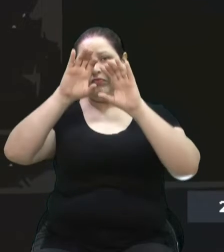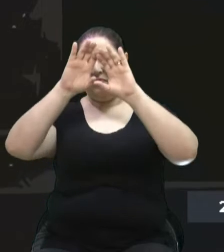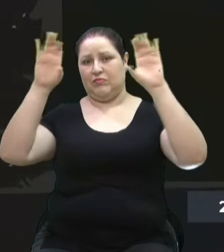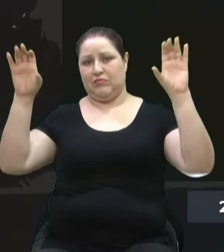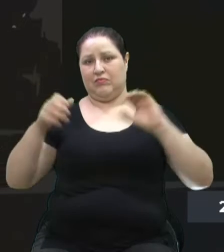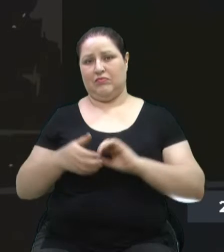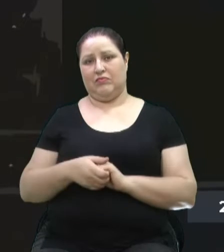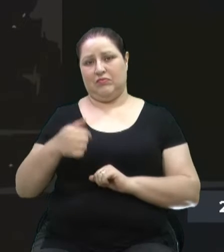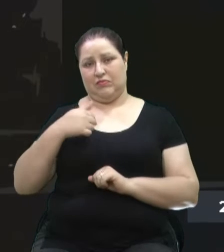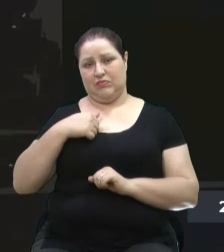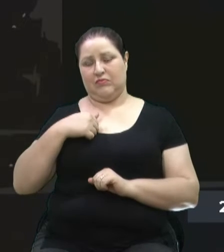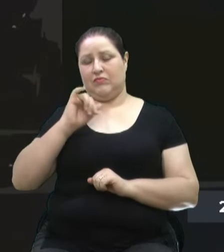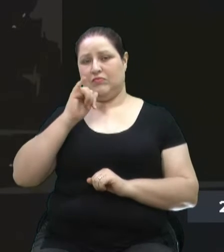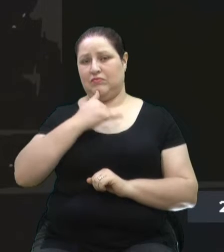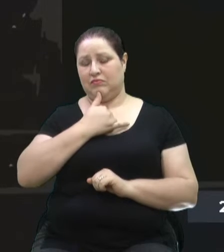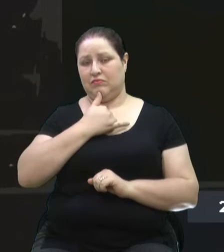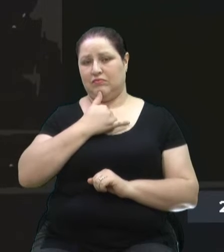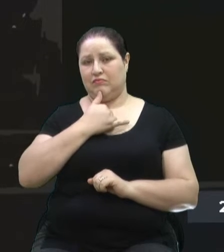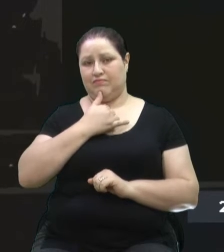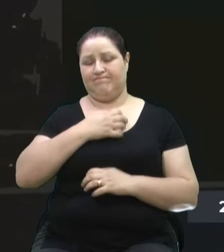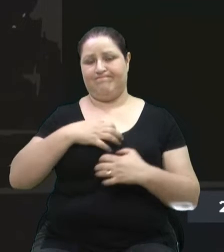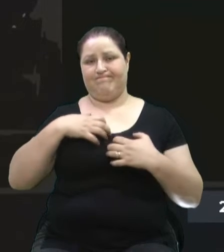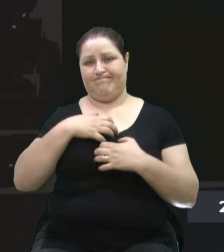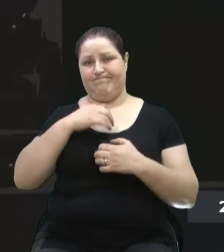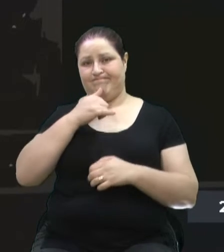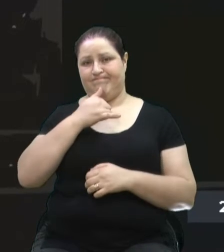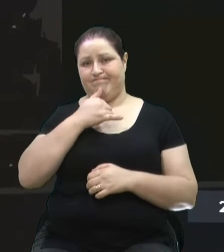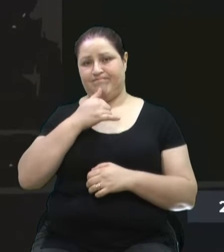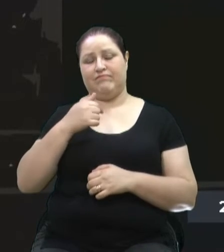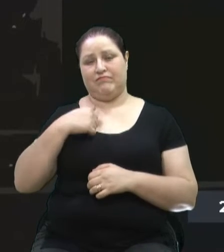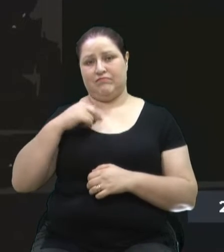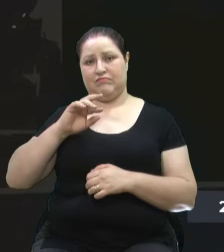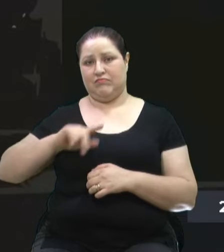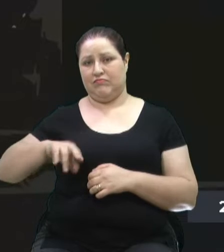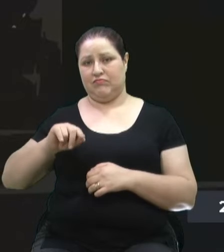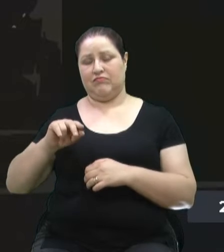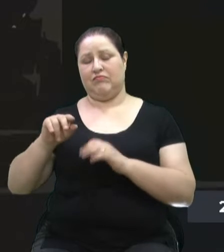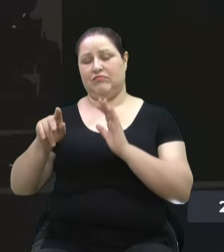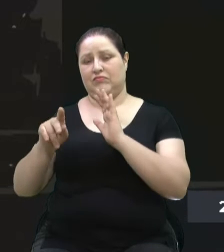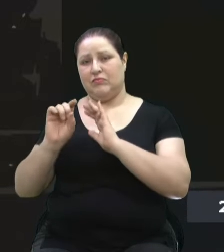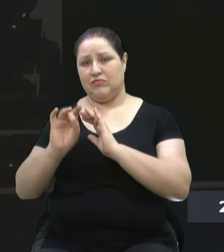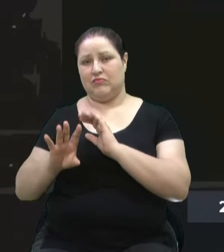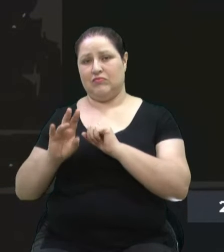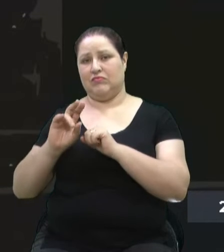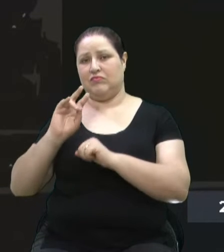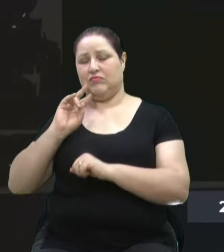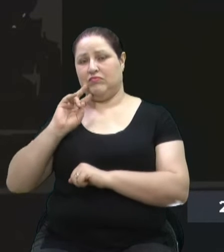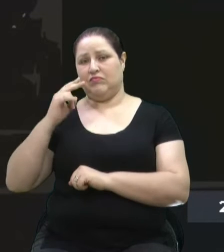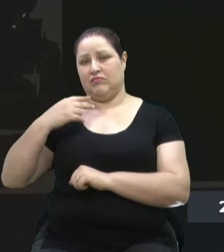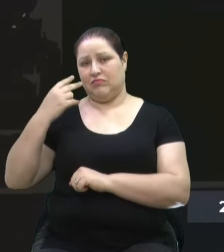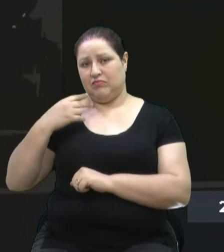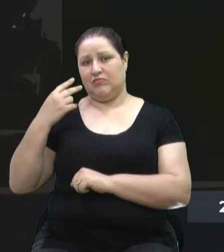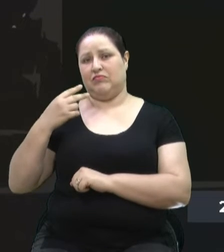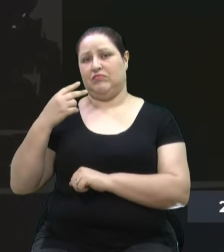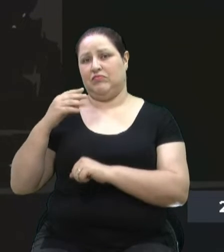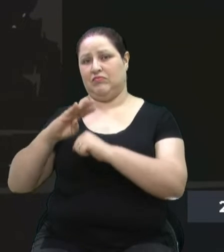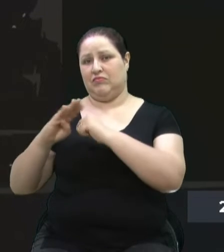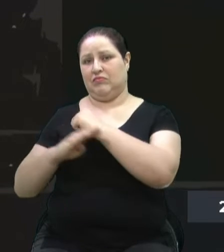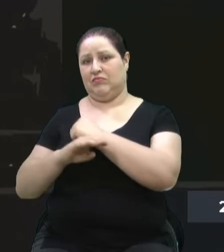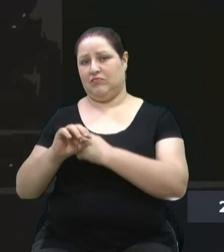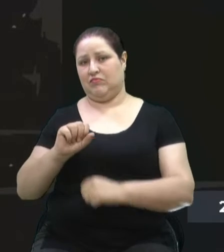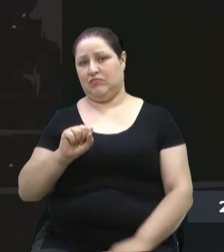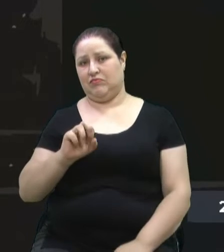vereador exclusivo do Serrano, sou de Caxias do Sul, é só acompanhar minhas redes sociais. Mas tem uma grande promessa